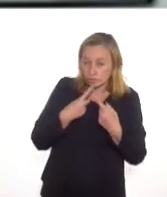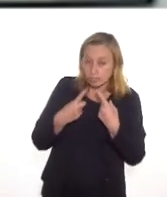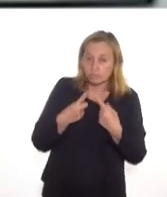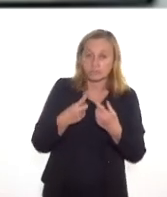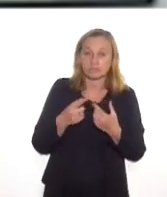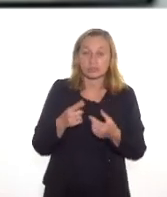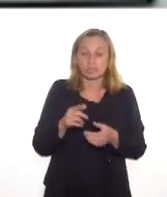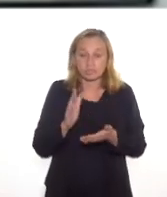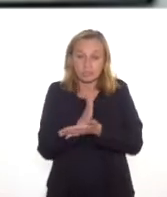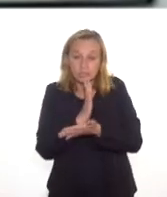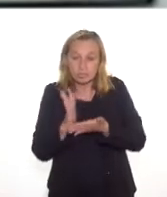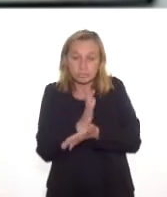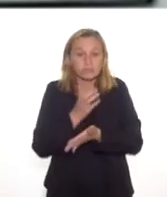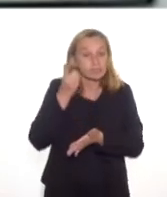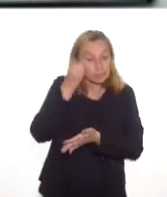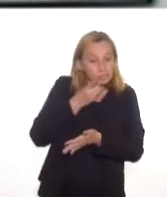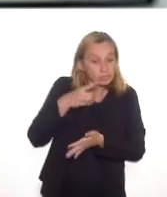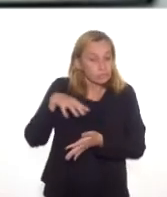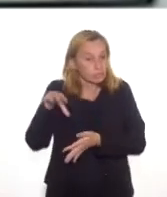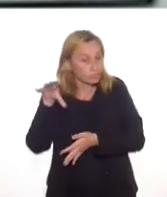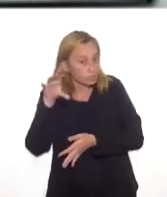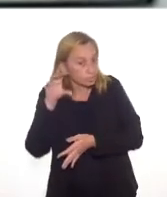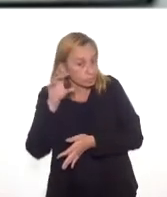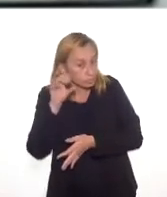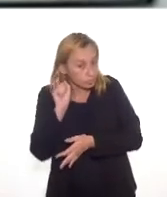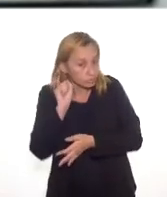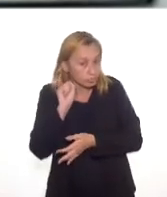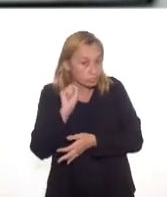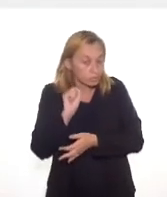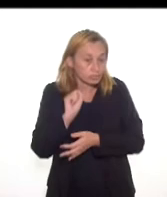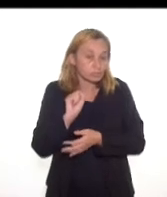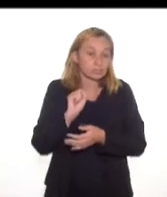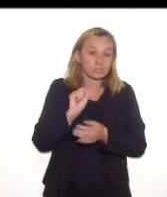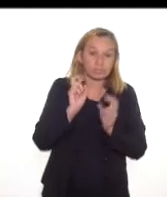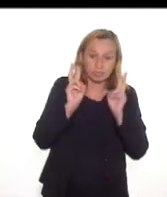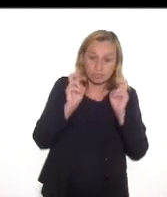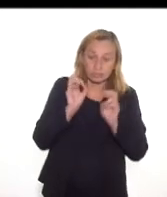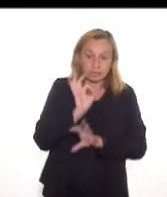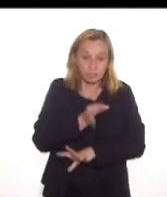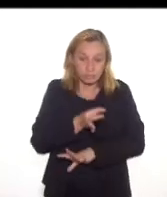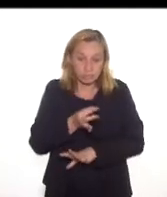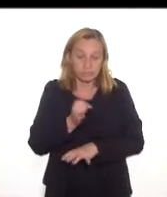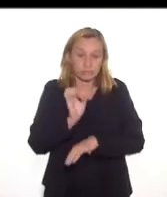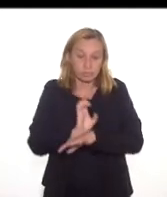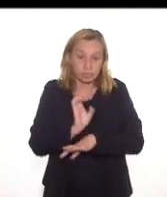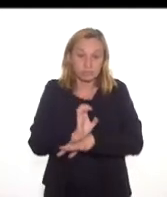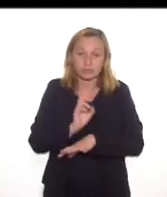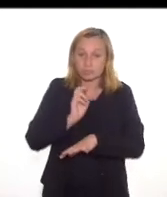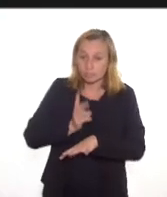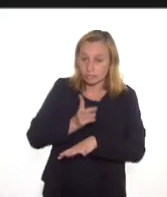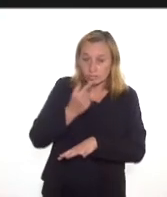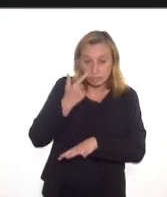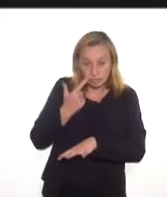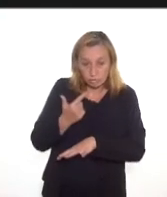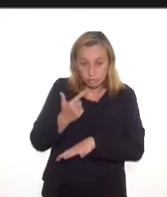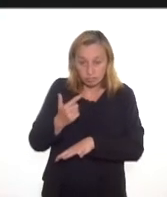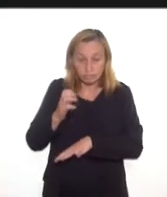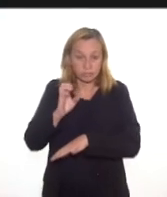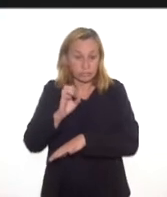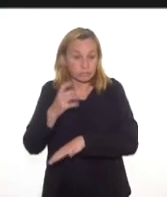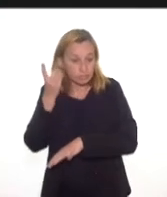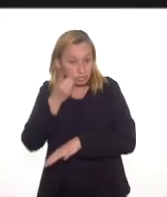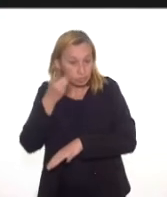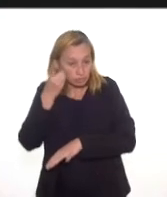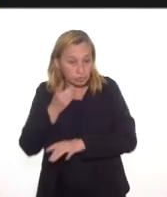dito que alguns deputados discutem de fato os temas relevantes para esse Estado. Sempre incluo Vossa Excelência no rol de deputados que fazem